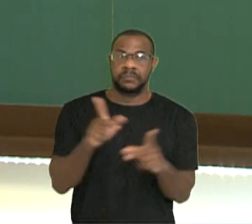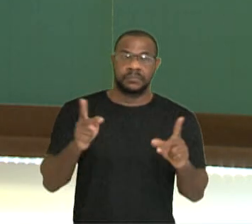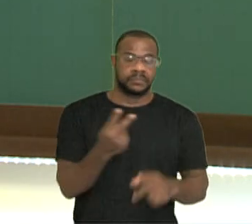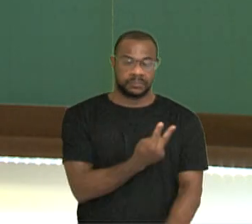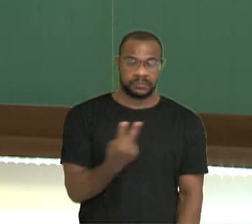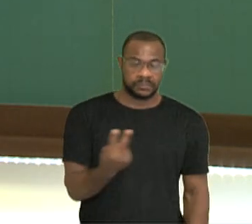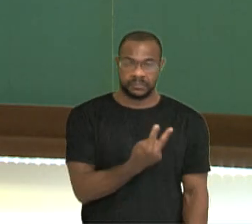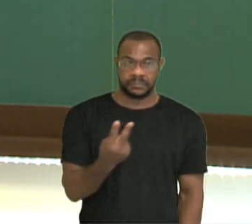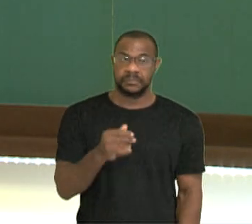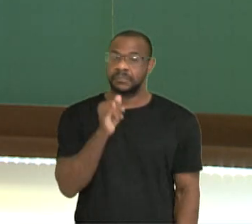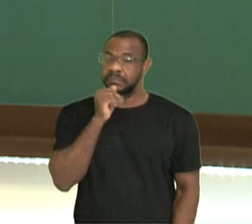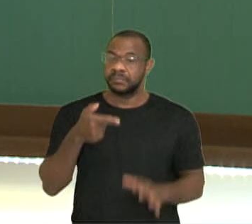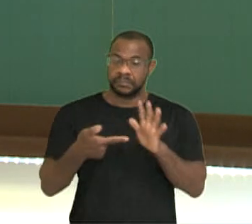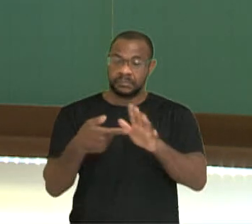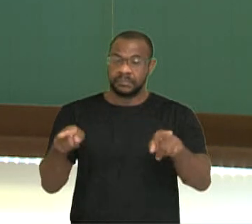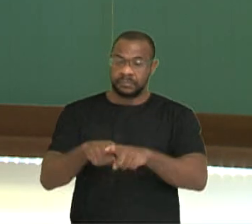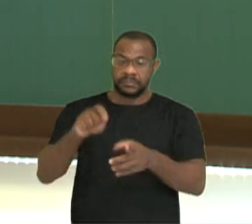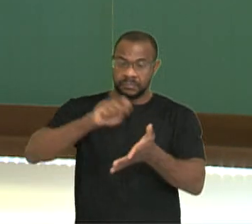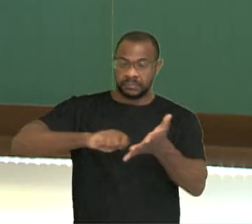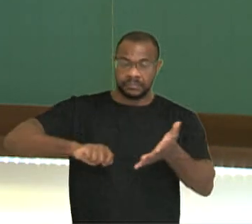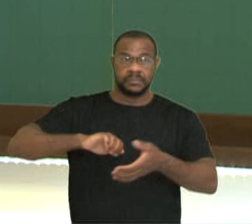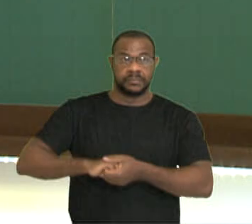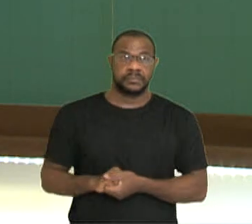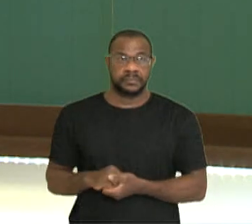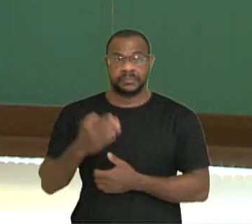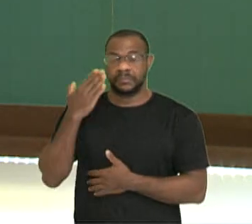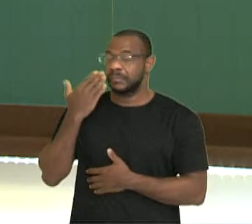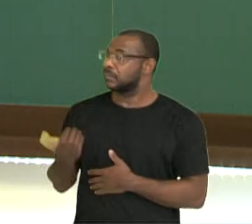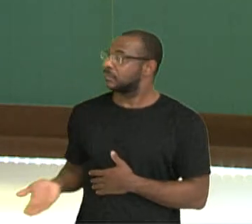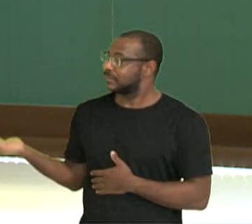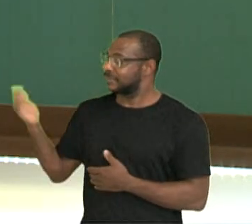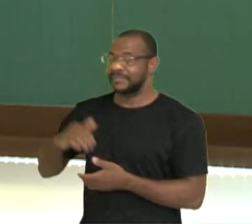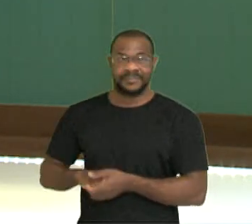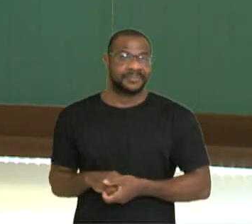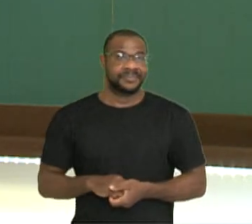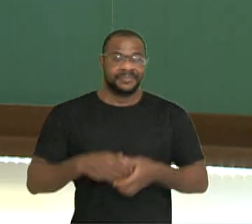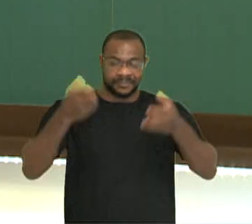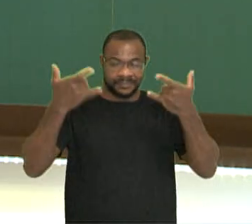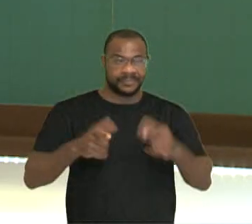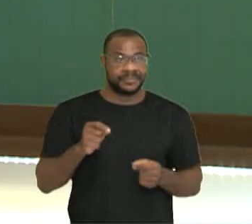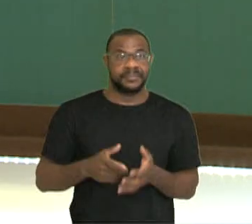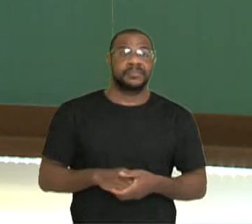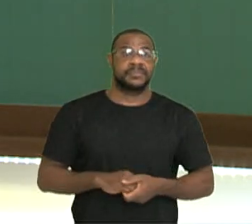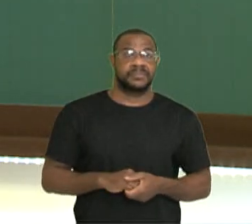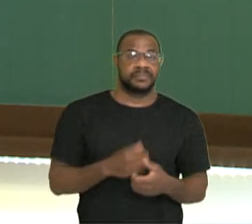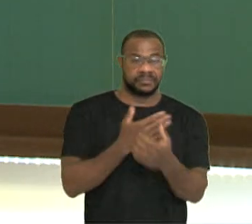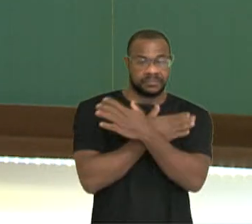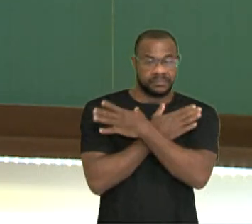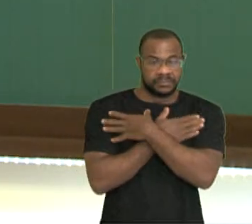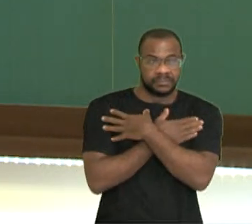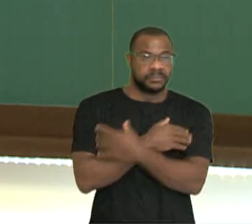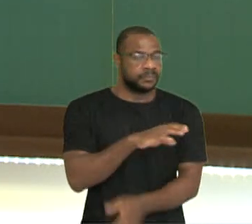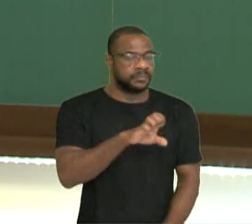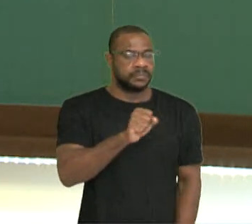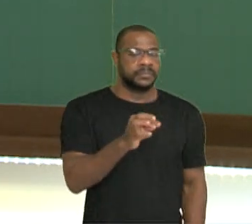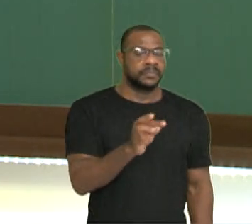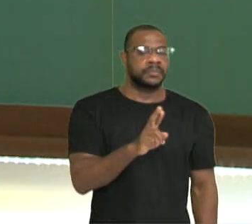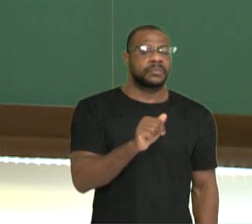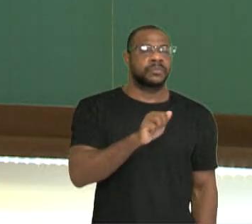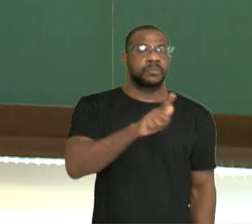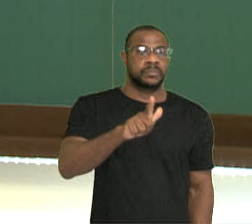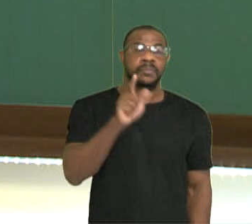e citar exemplos, né? Então, vamos lá. Quando eu digo desemprego estrutural, é a